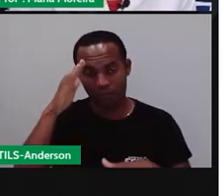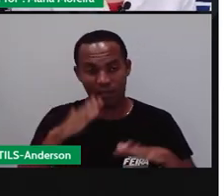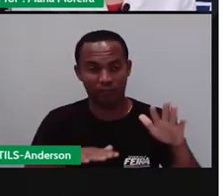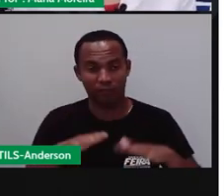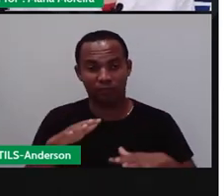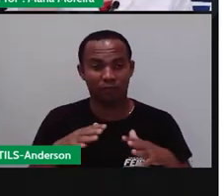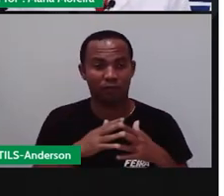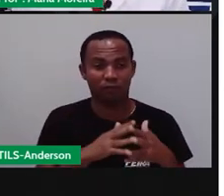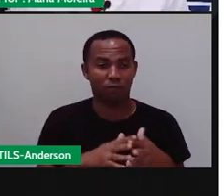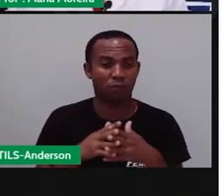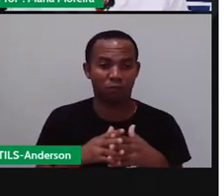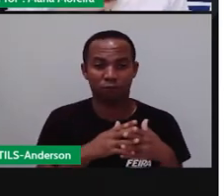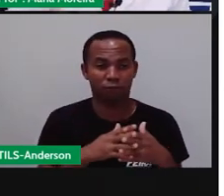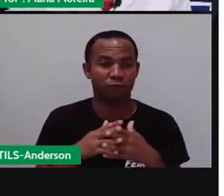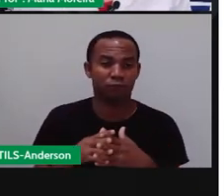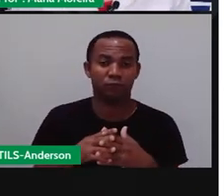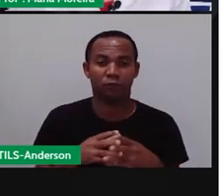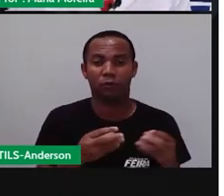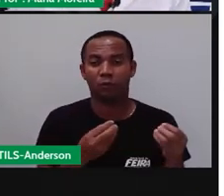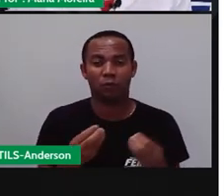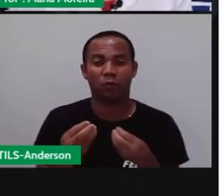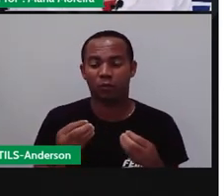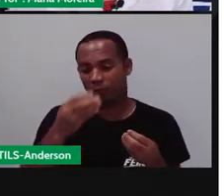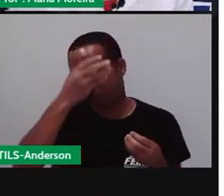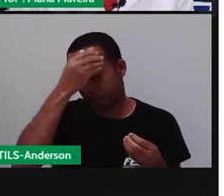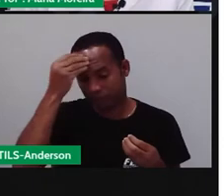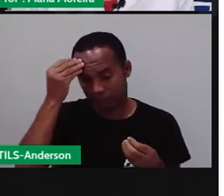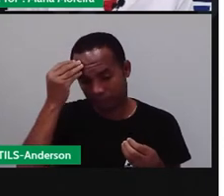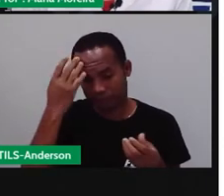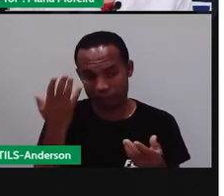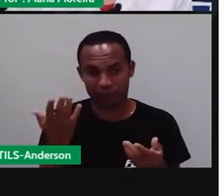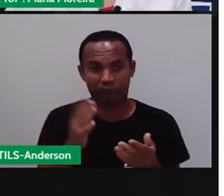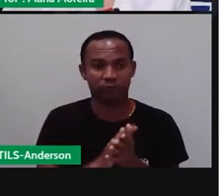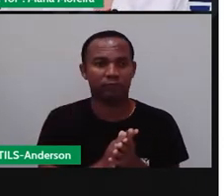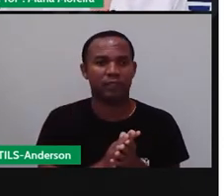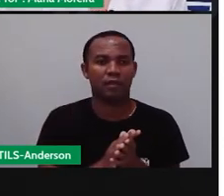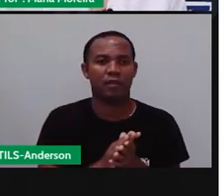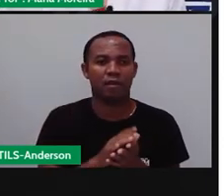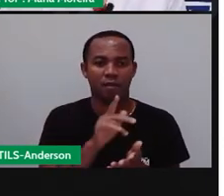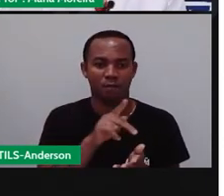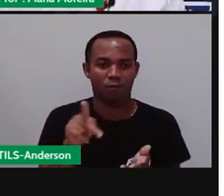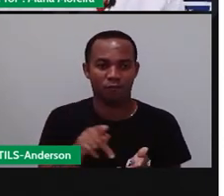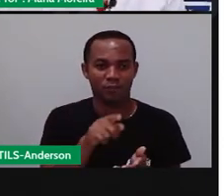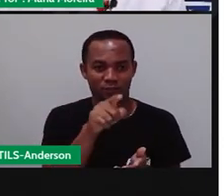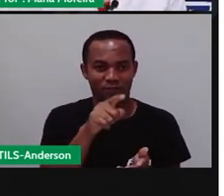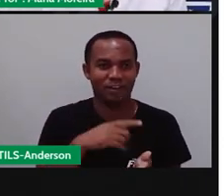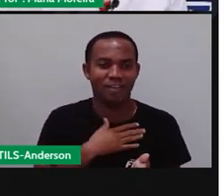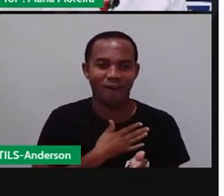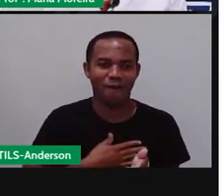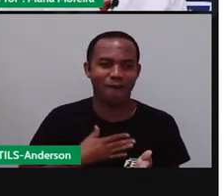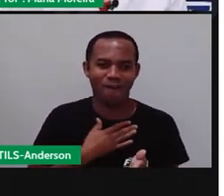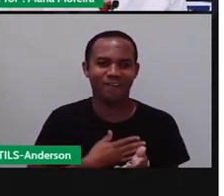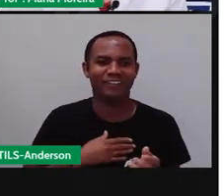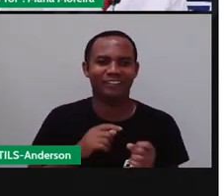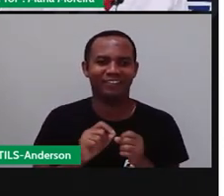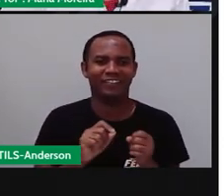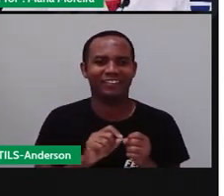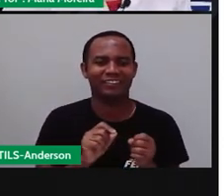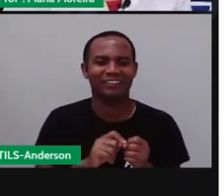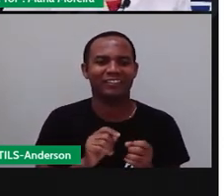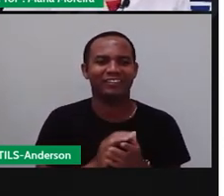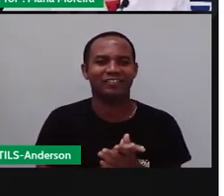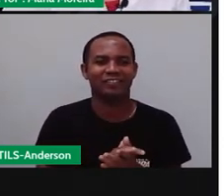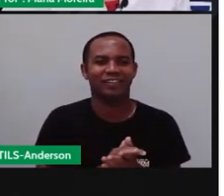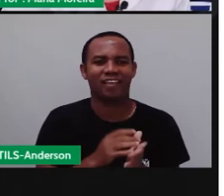mais confusas, esquecem e preferem não fazer. Tá? A Pró gosta e faz. E você? Você é a pessoa que gosta